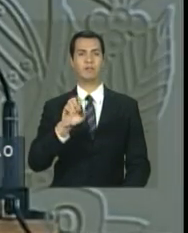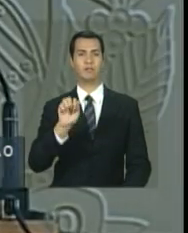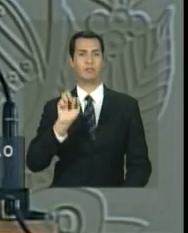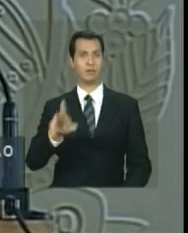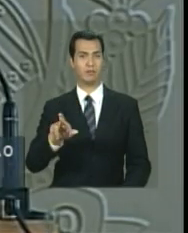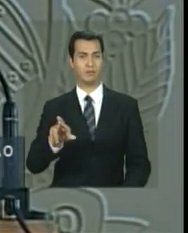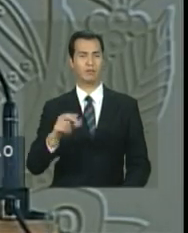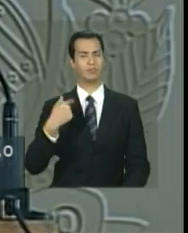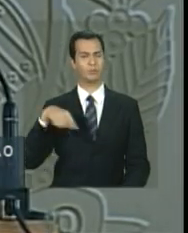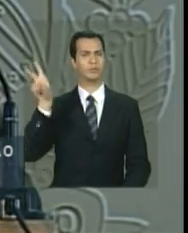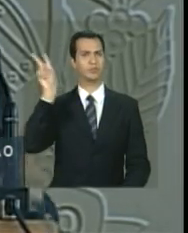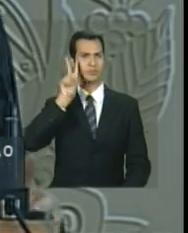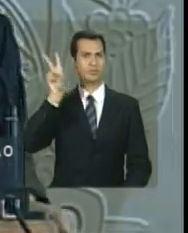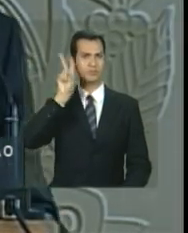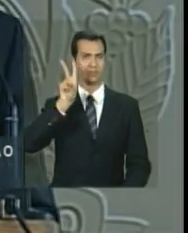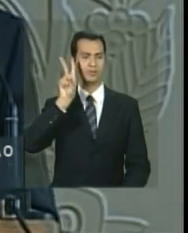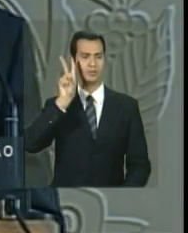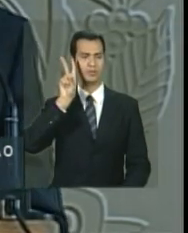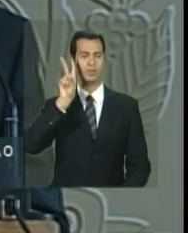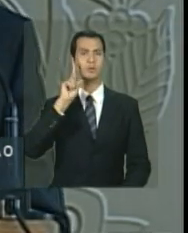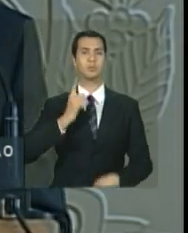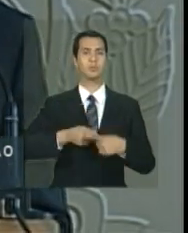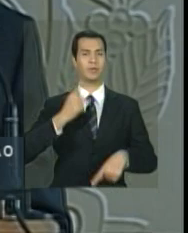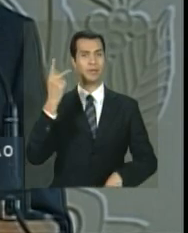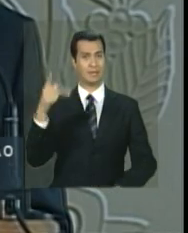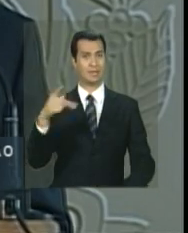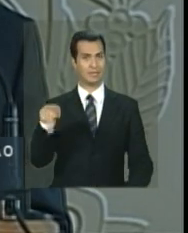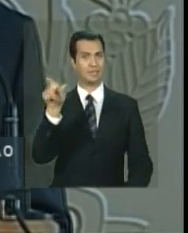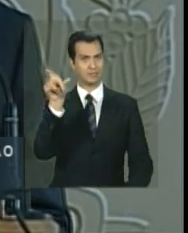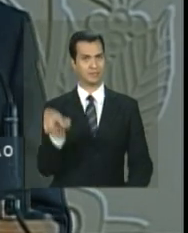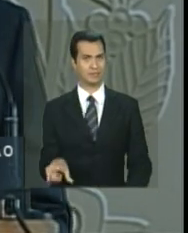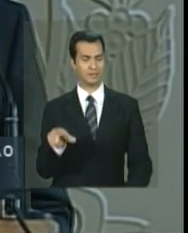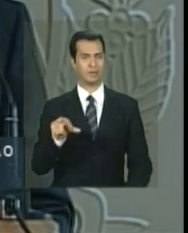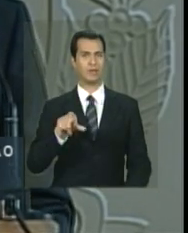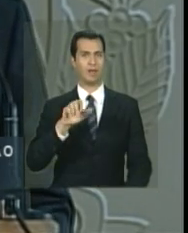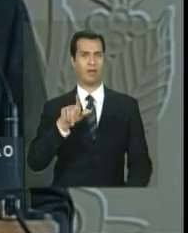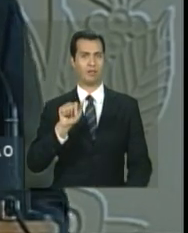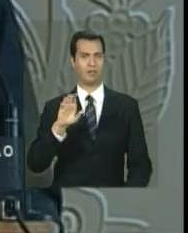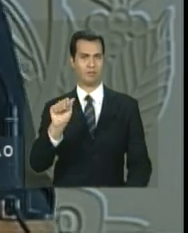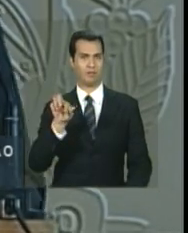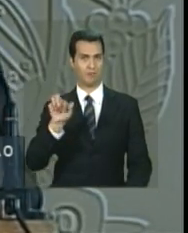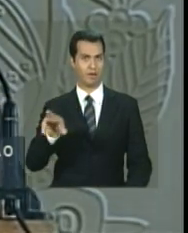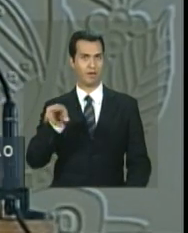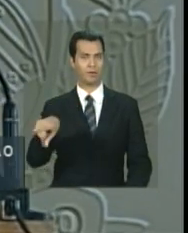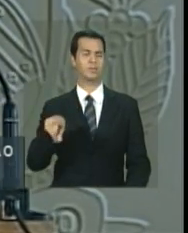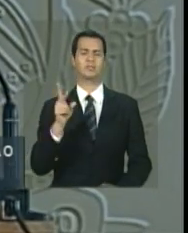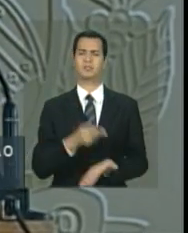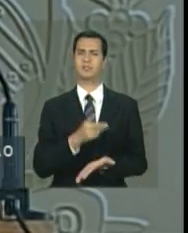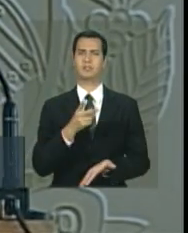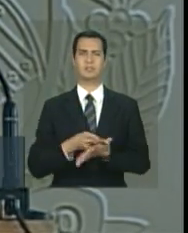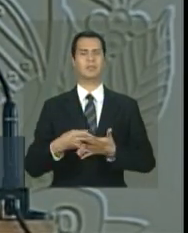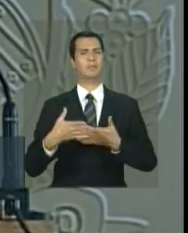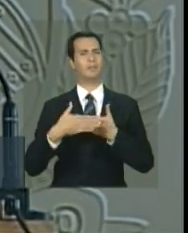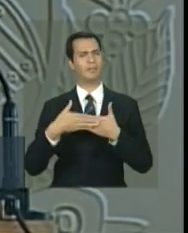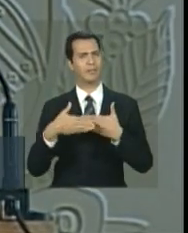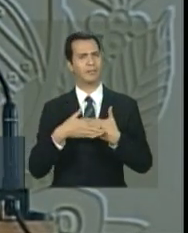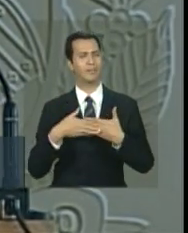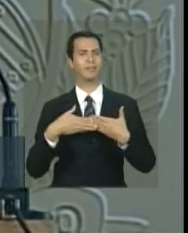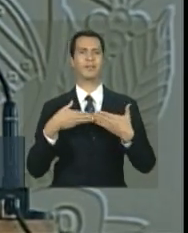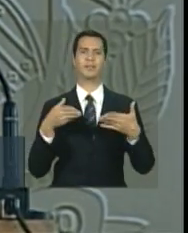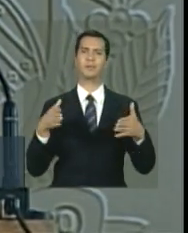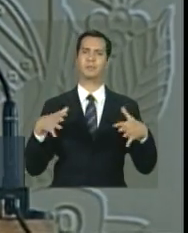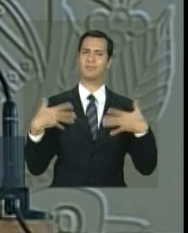bem da sua maneira carinhosa, afetiva, alegre,